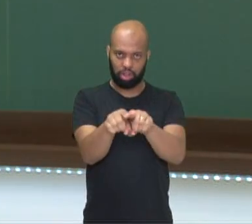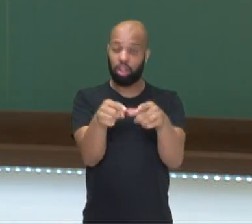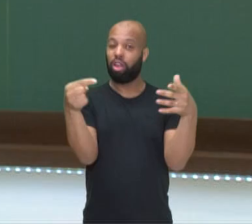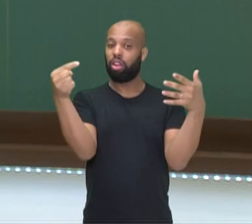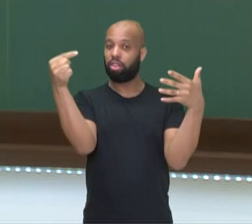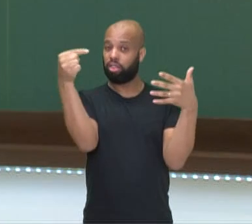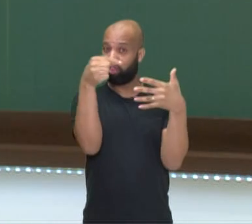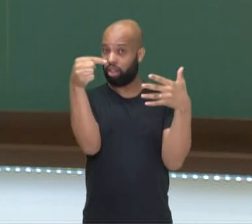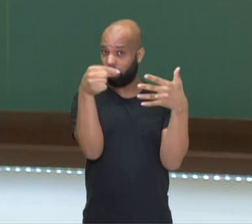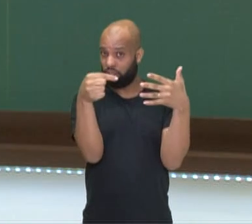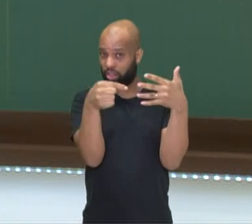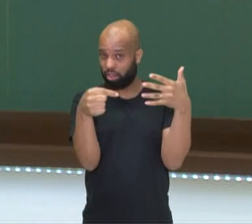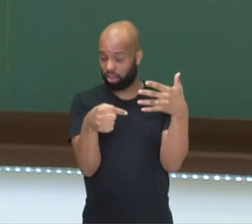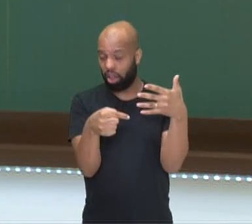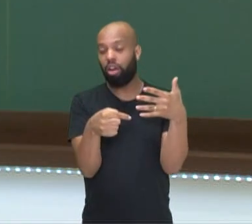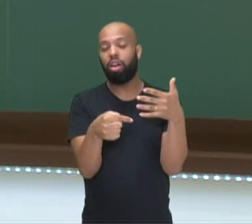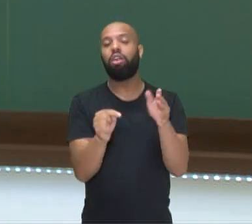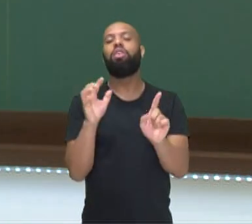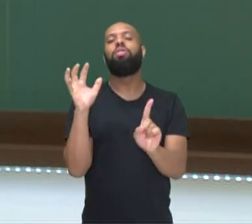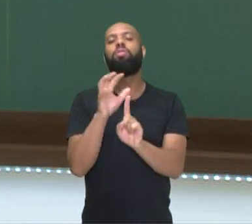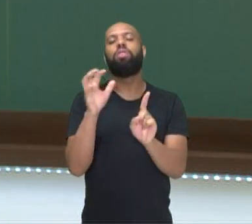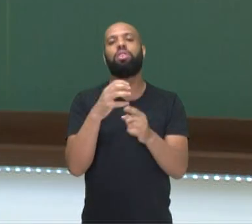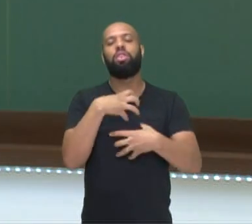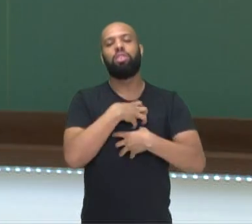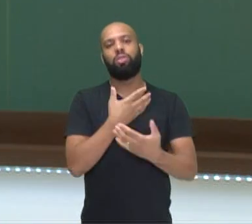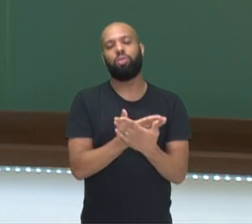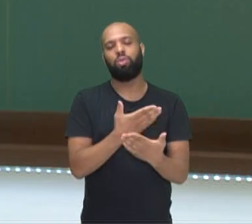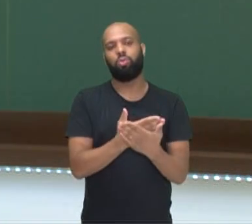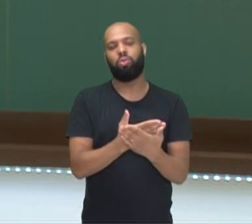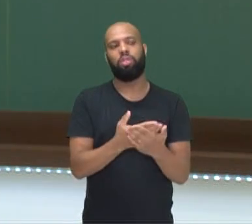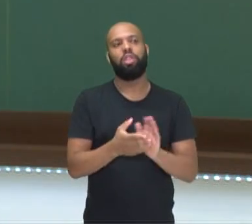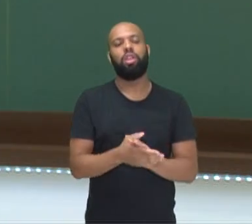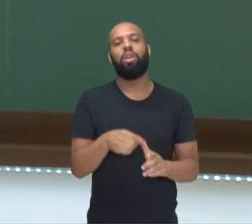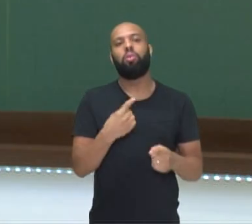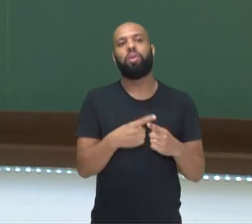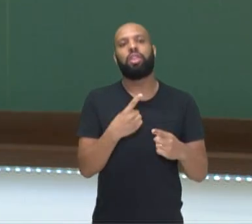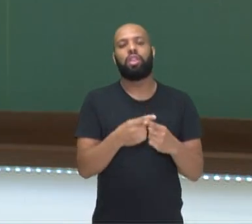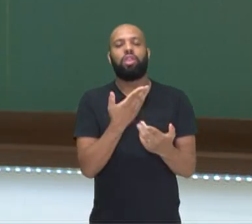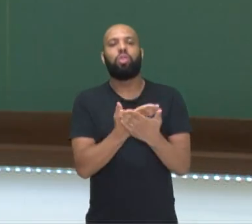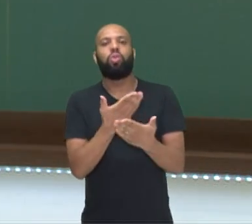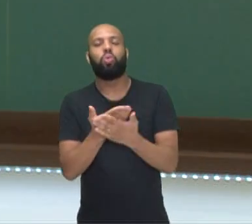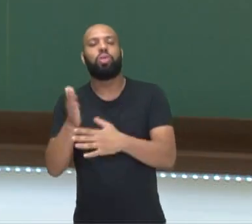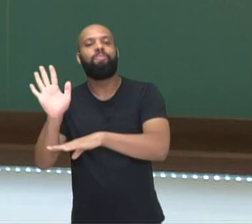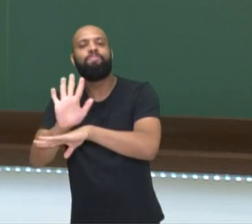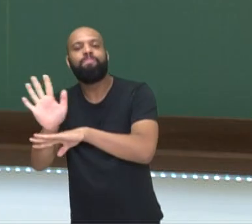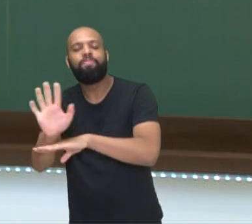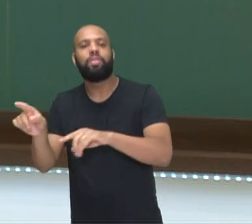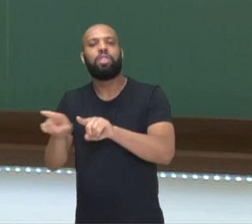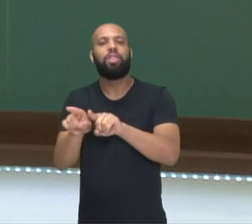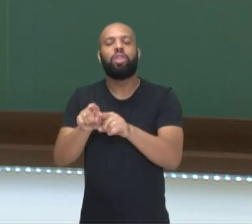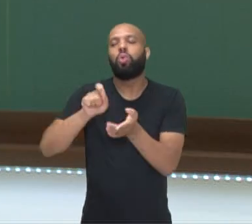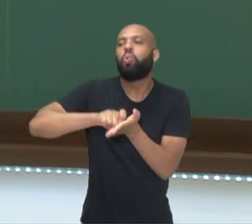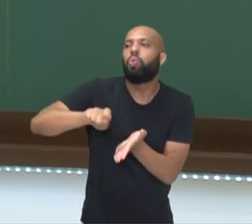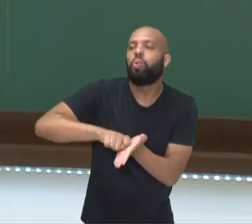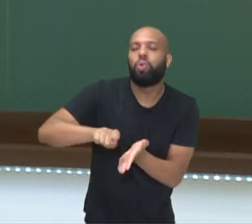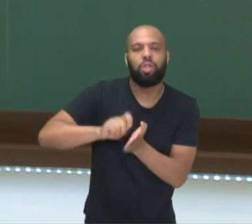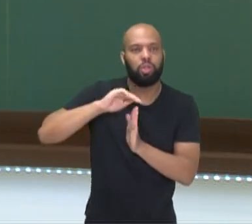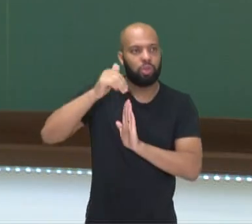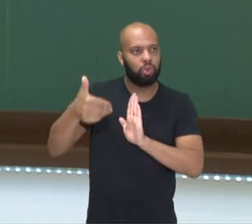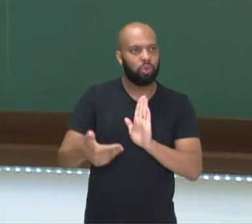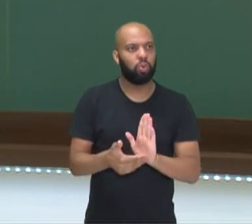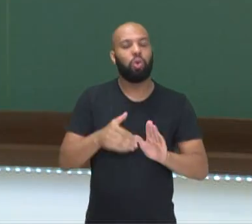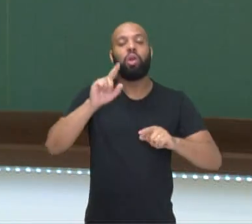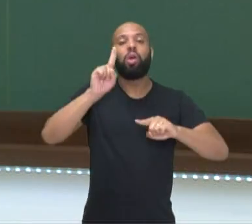isso influencia os seus estudos. Para você estar assistindo esse vídeo, fazer as suas anotações. Então, todo